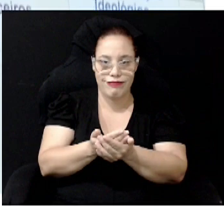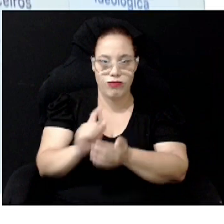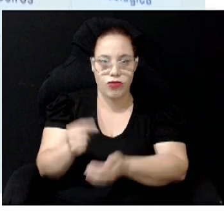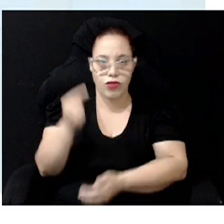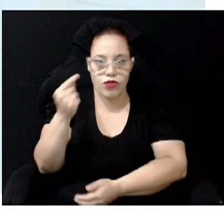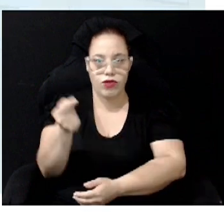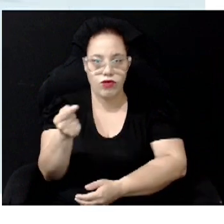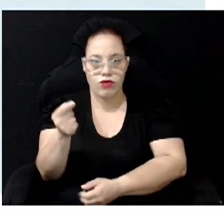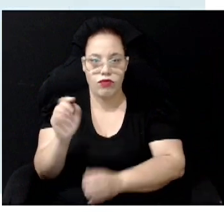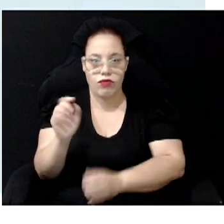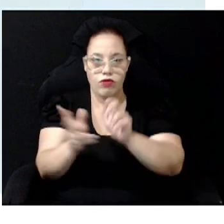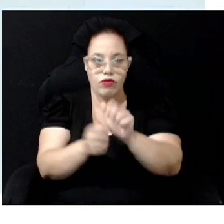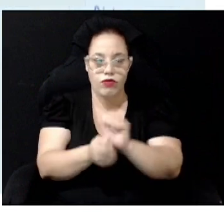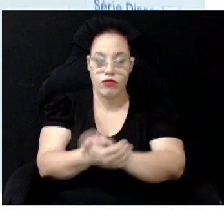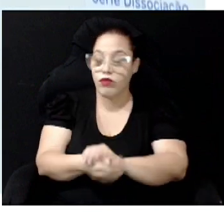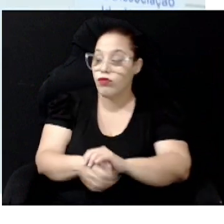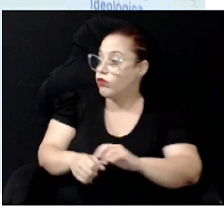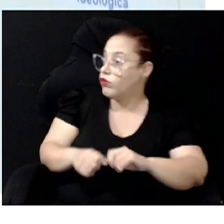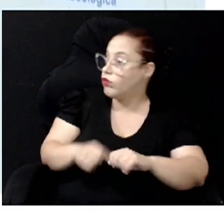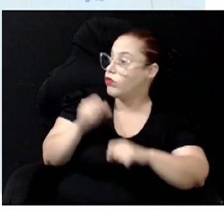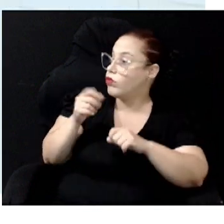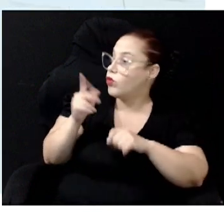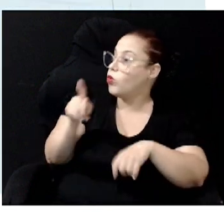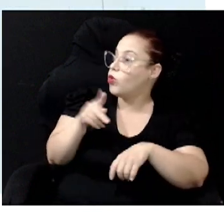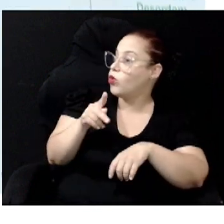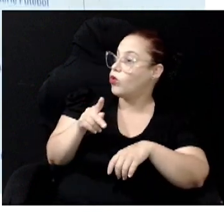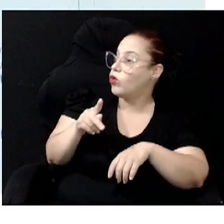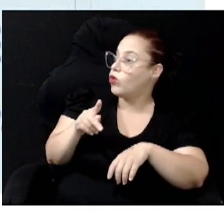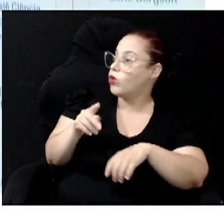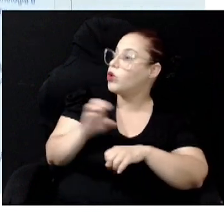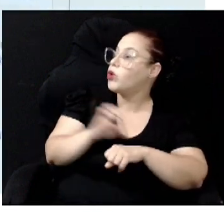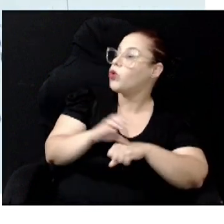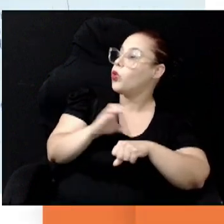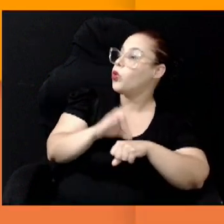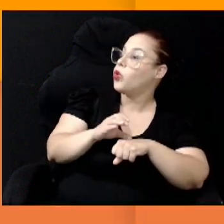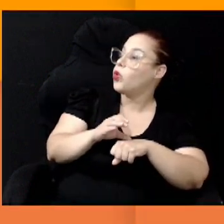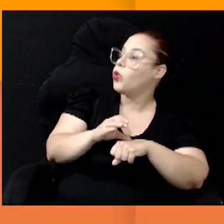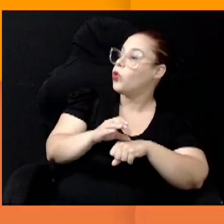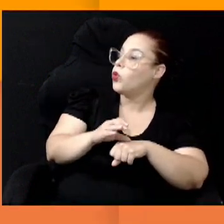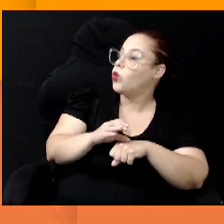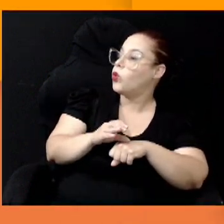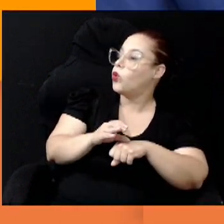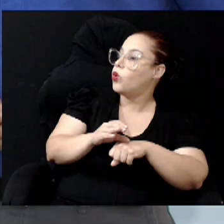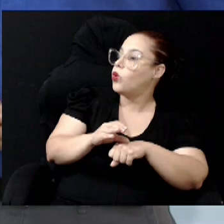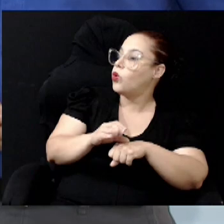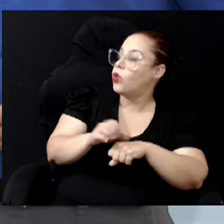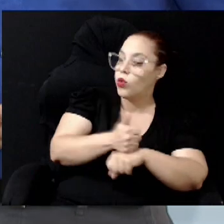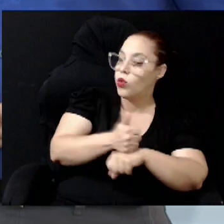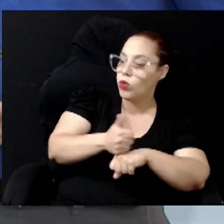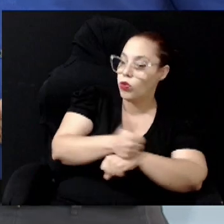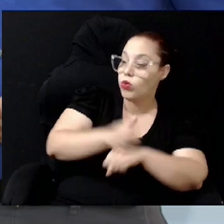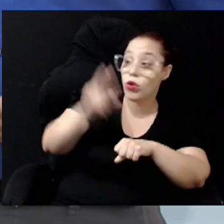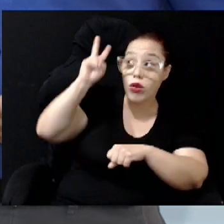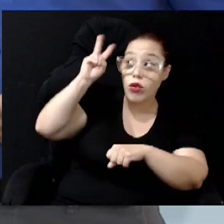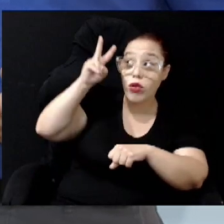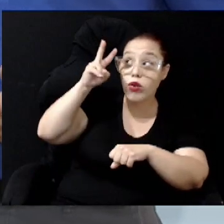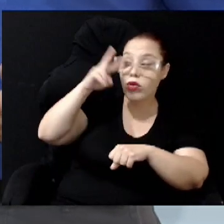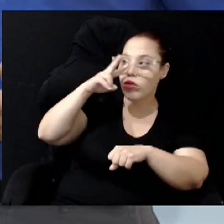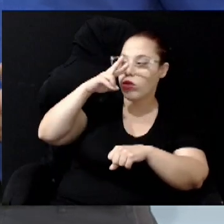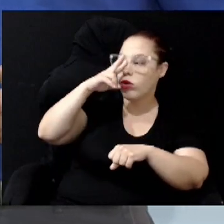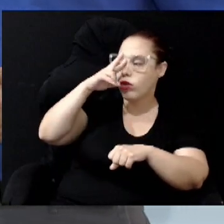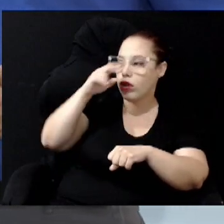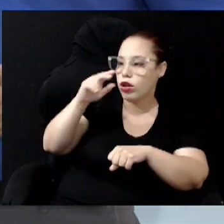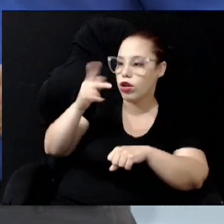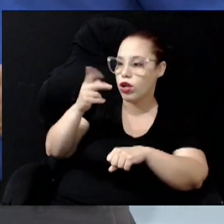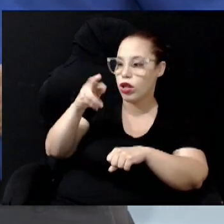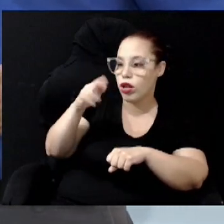também. Muito bem, professor. Agora, esse curso, né, para eu me tornar aí um historiador, a duração é de